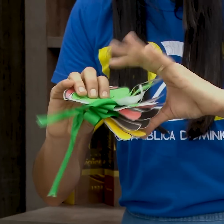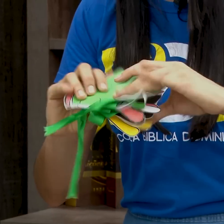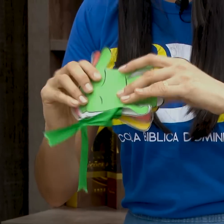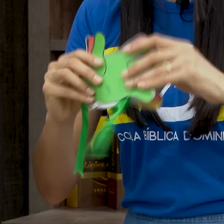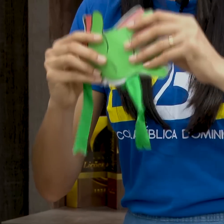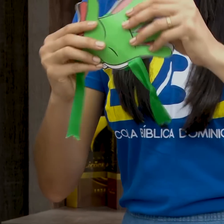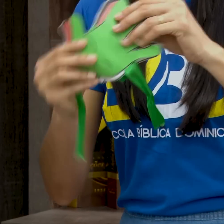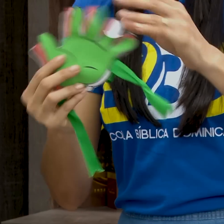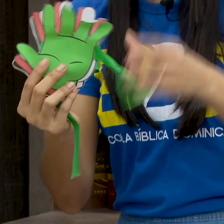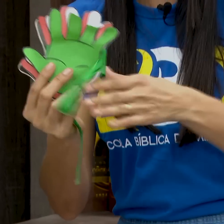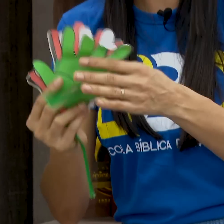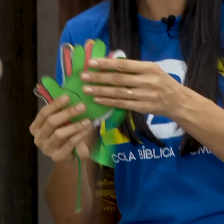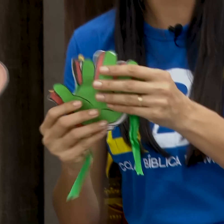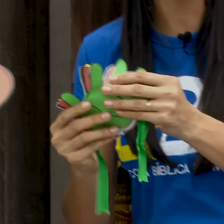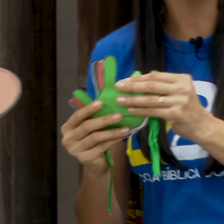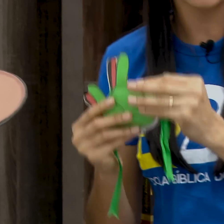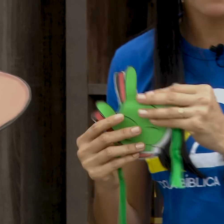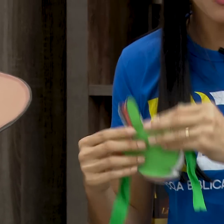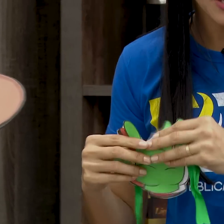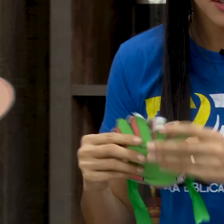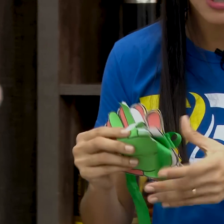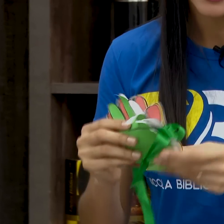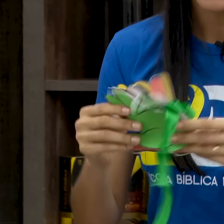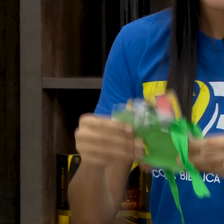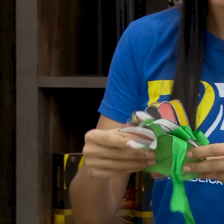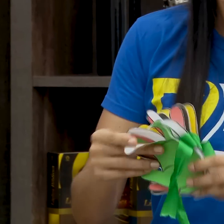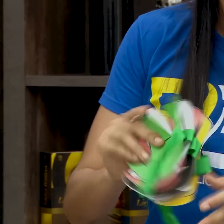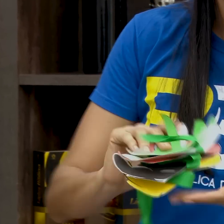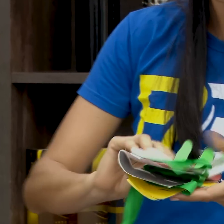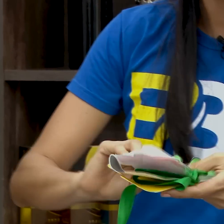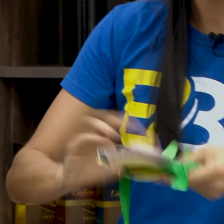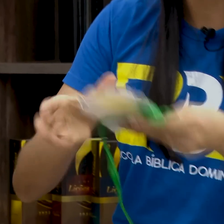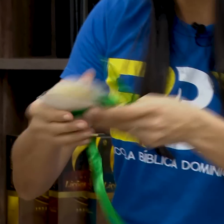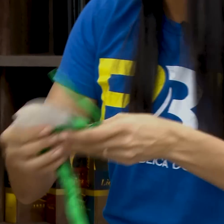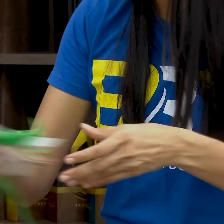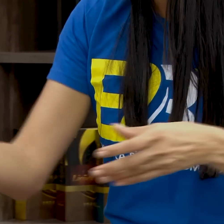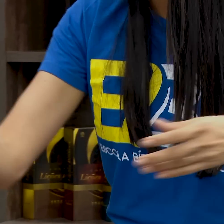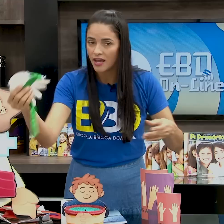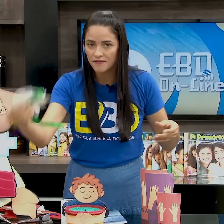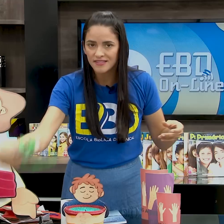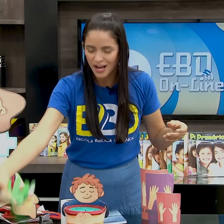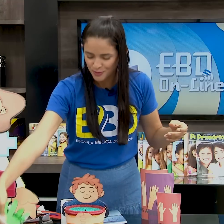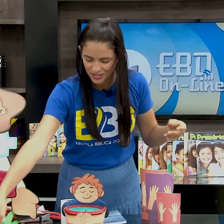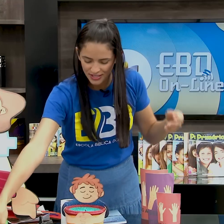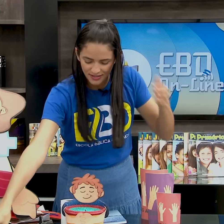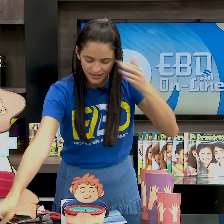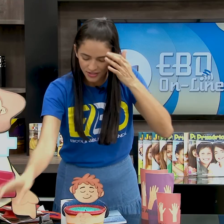eu também estou disponibilizando estas mãozinhas também